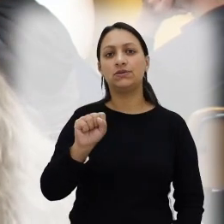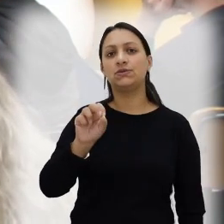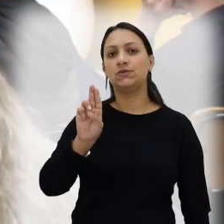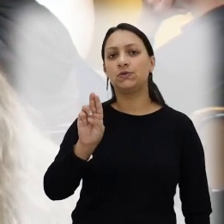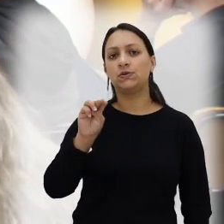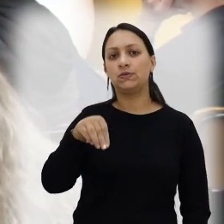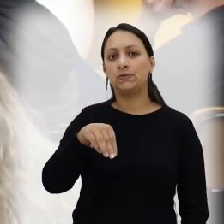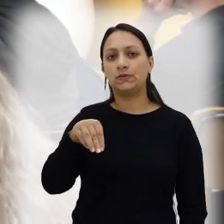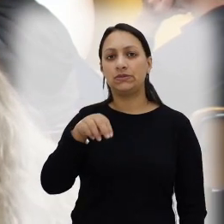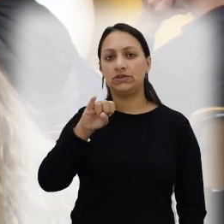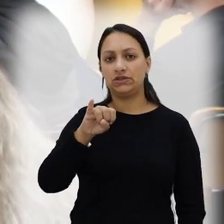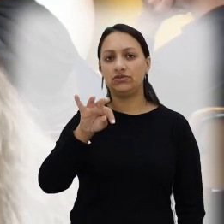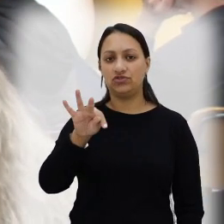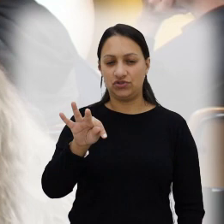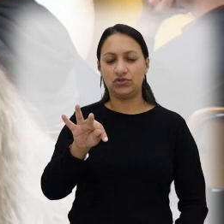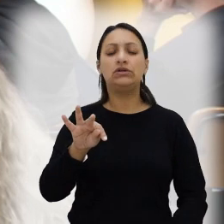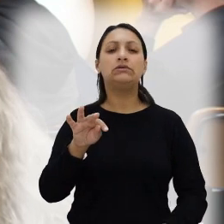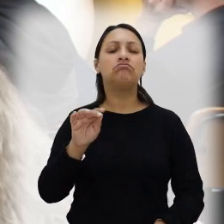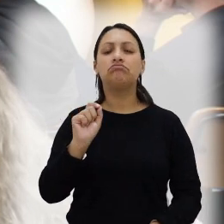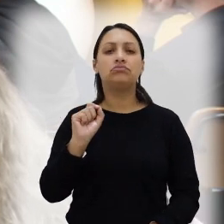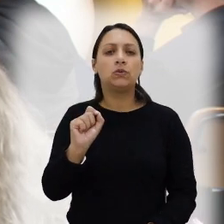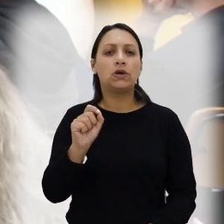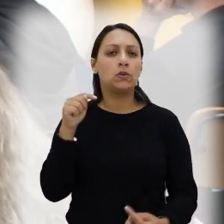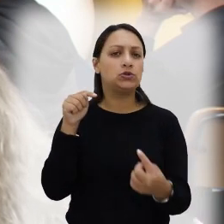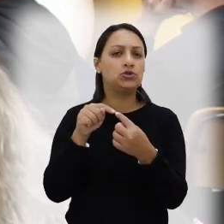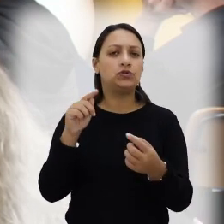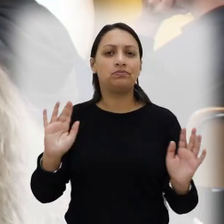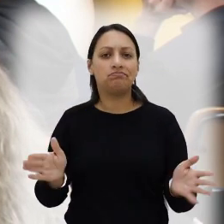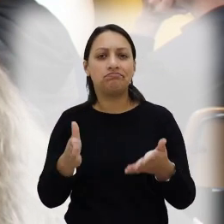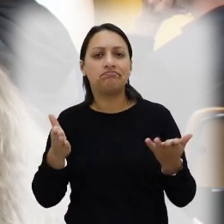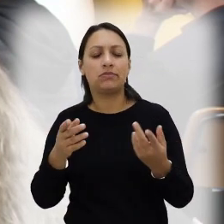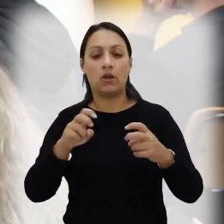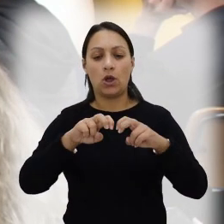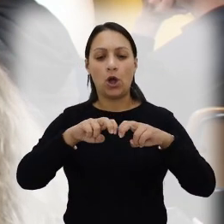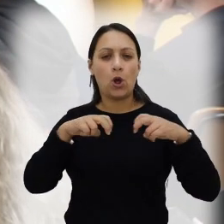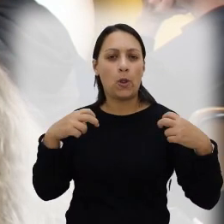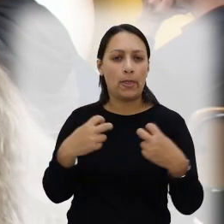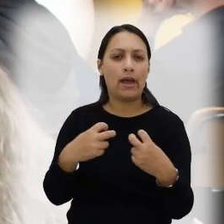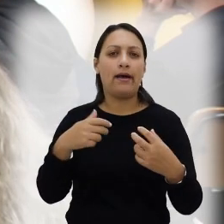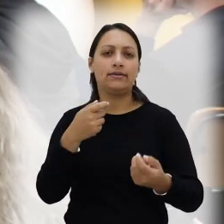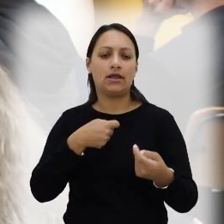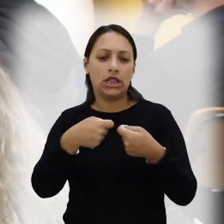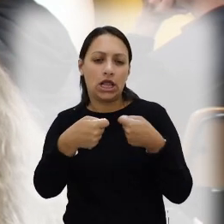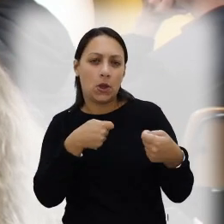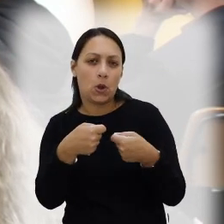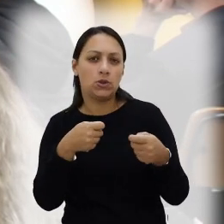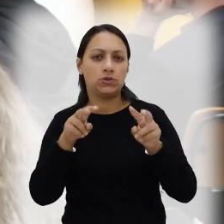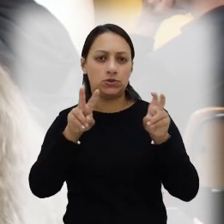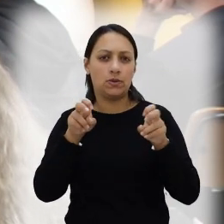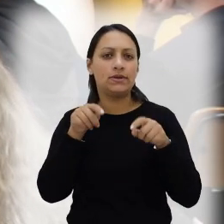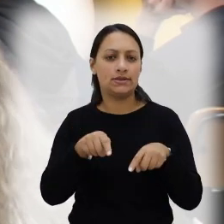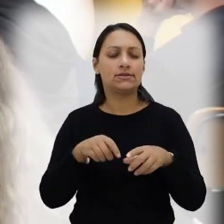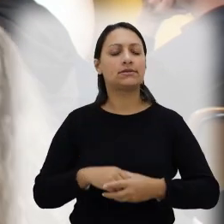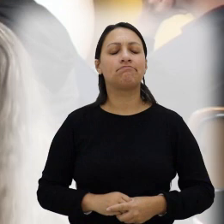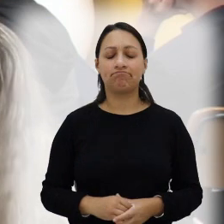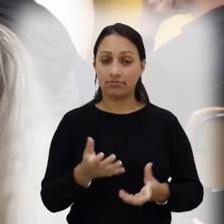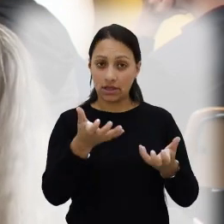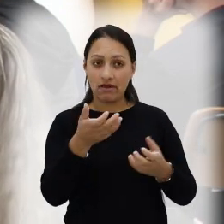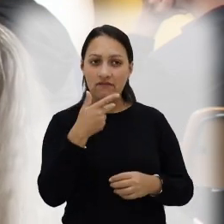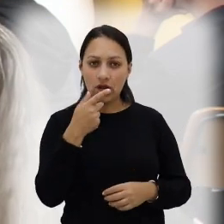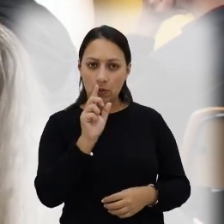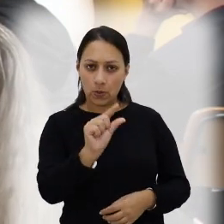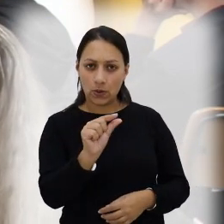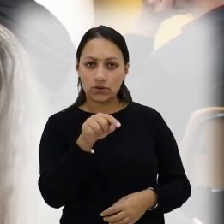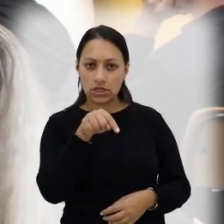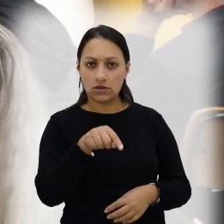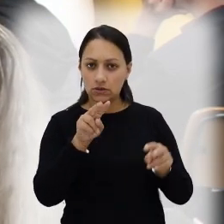onde a gente pretende promover rodadas de negócio nessa janela. Quer falar um pouquinho sobre isso aqui? Quer falar um